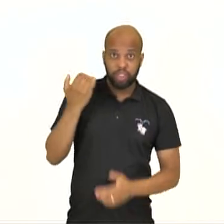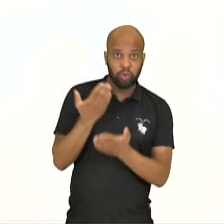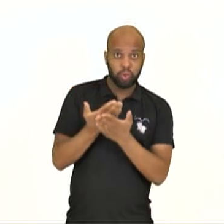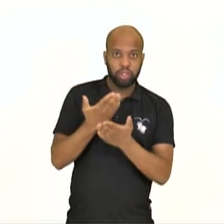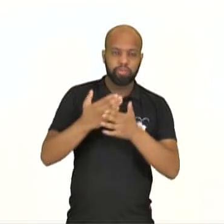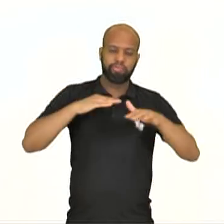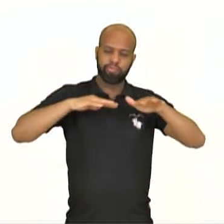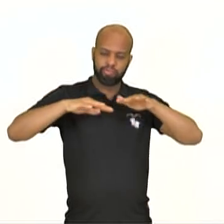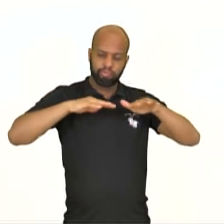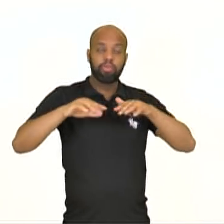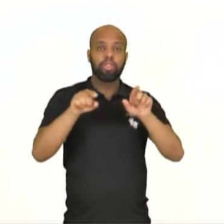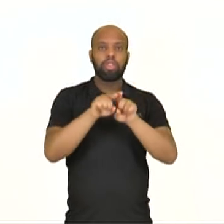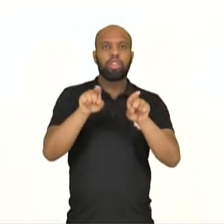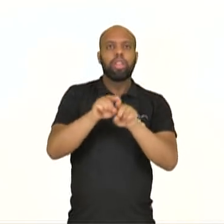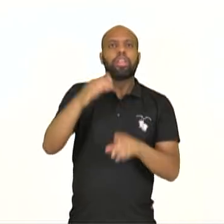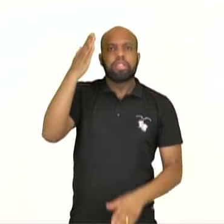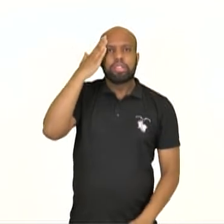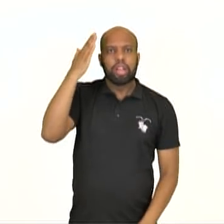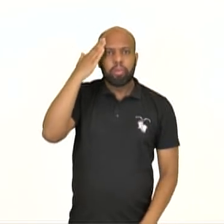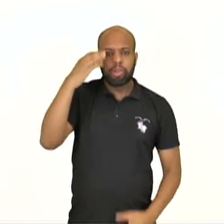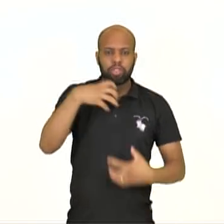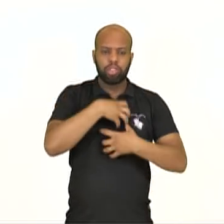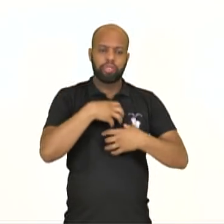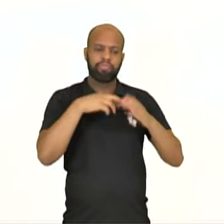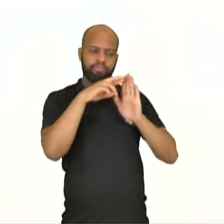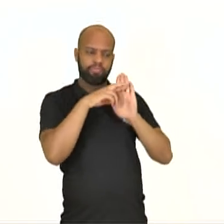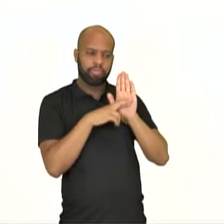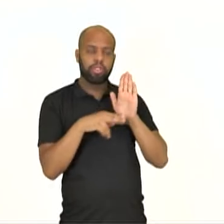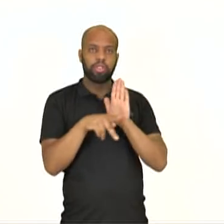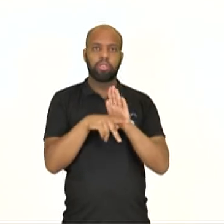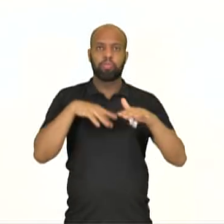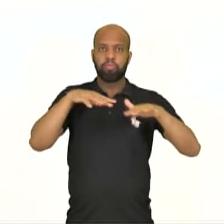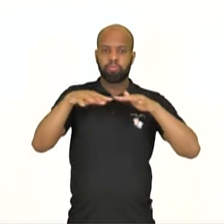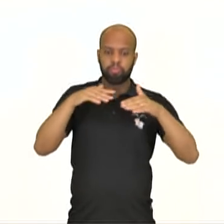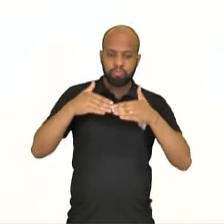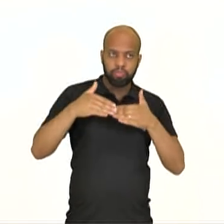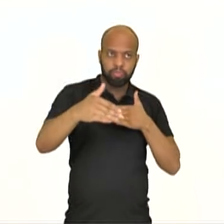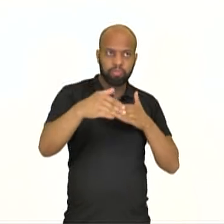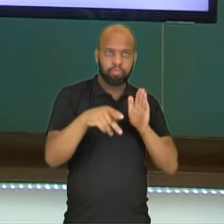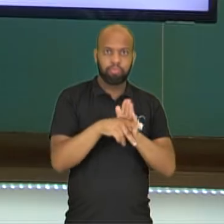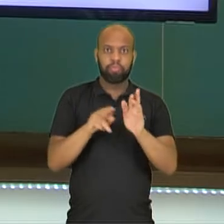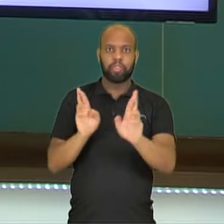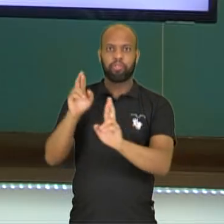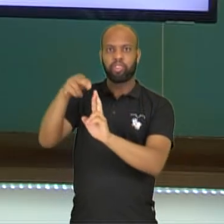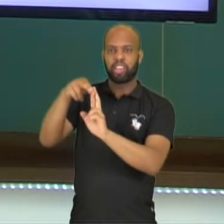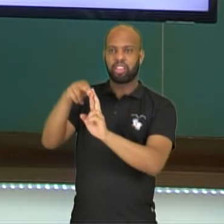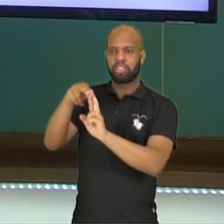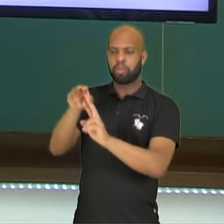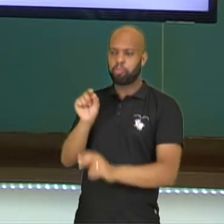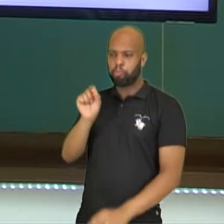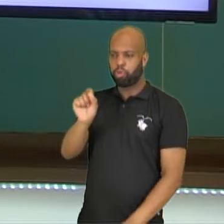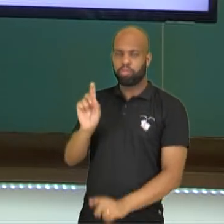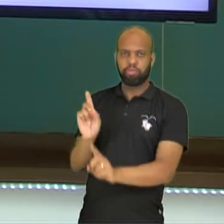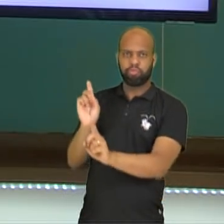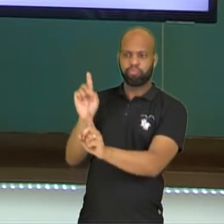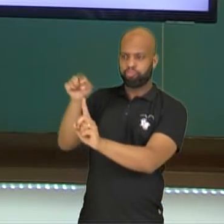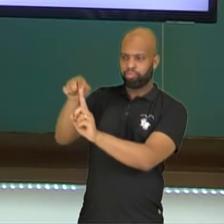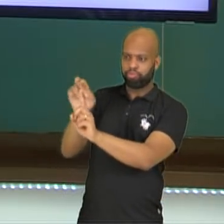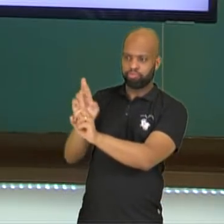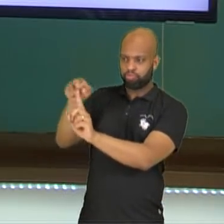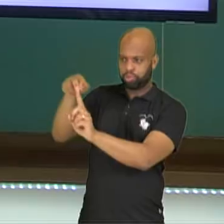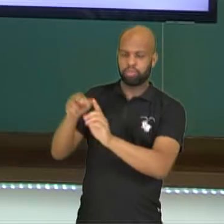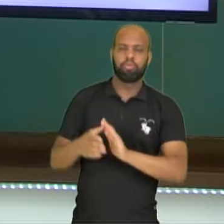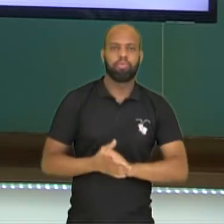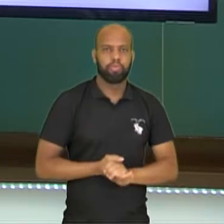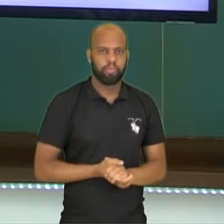dos movimentos e estabelecer uma condição de movimento a partir de um referencial, certo? Vamos